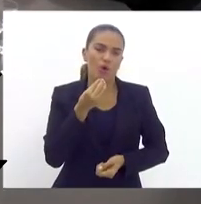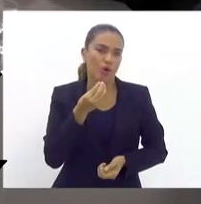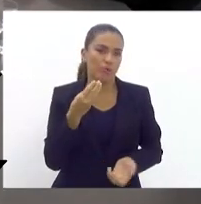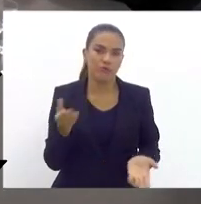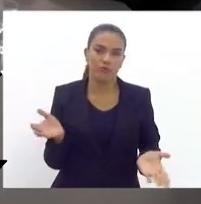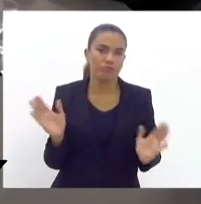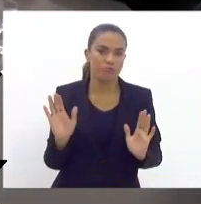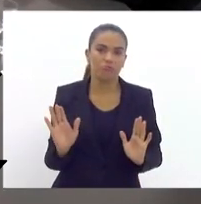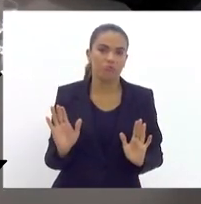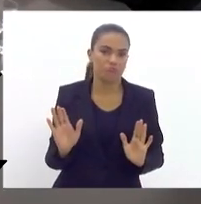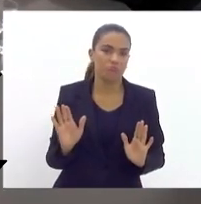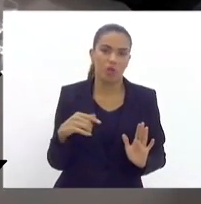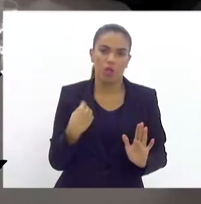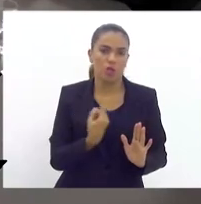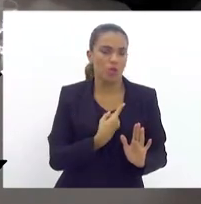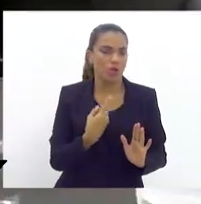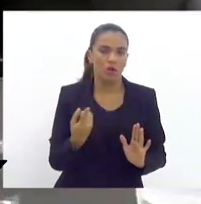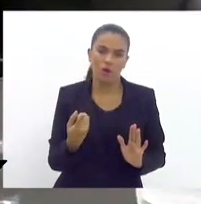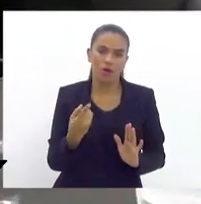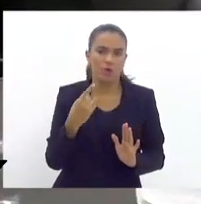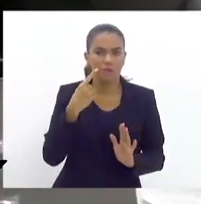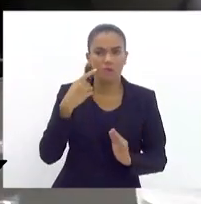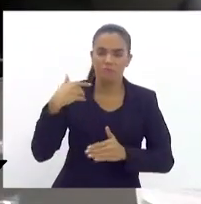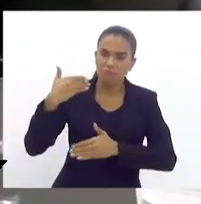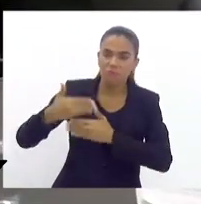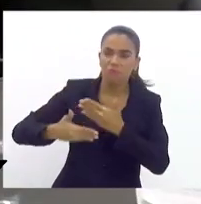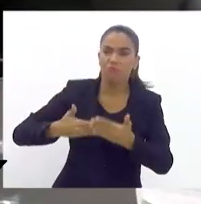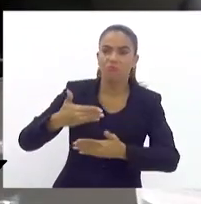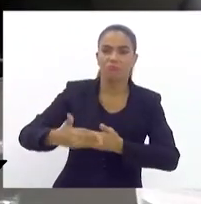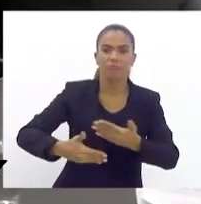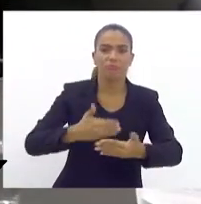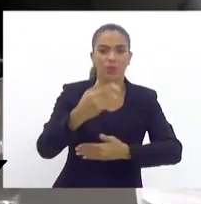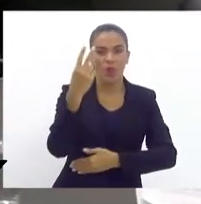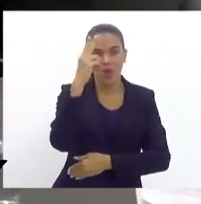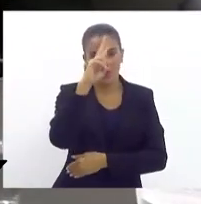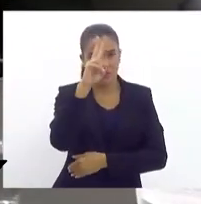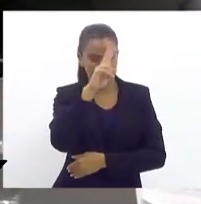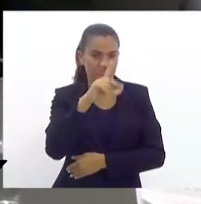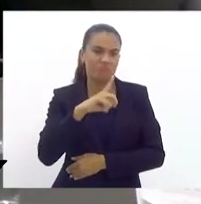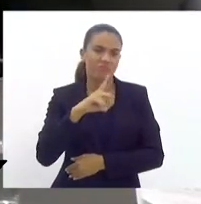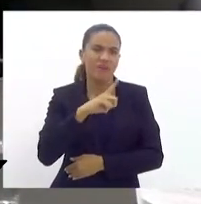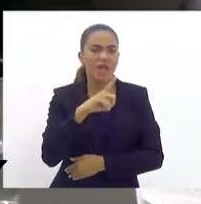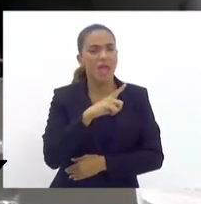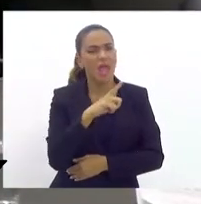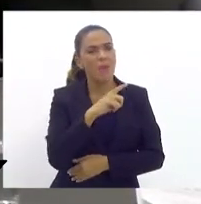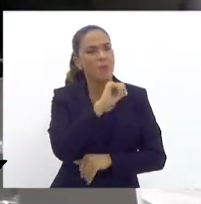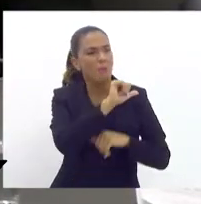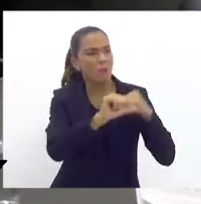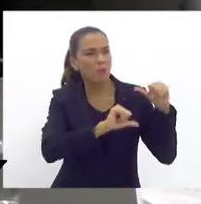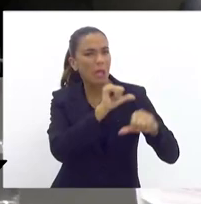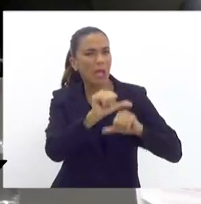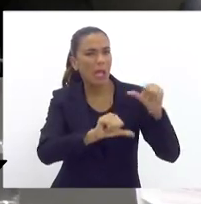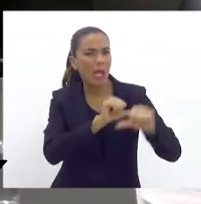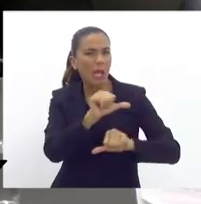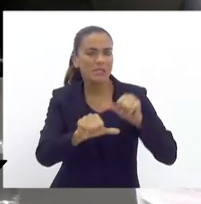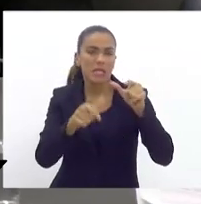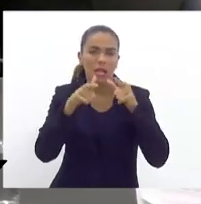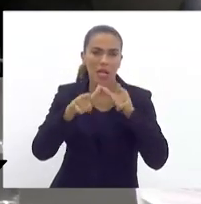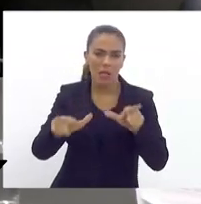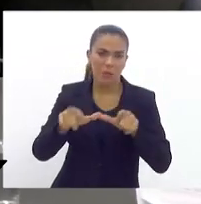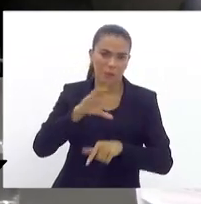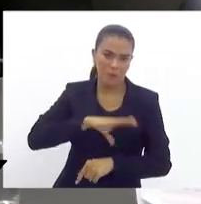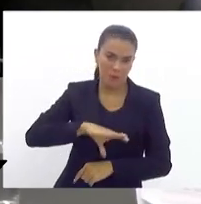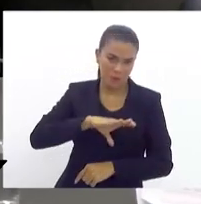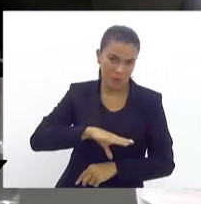que nós reconhecemos que ao longo da história, né, nós tivemos várias alterações da língua portuguesa fruto